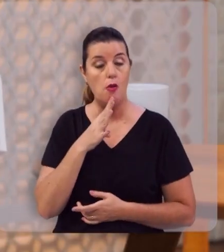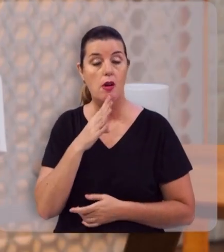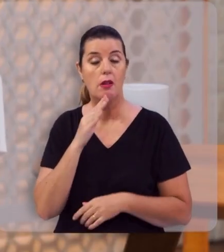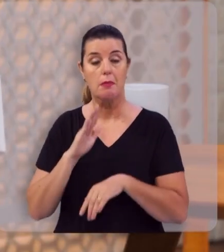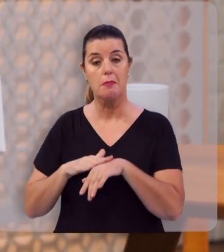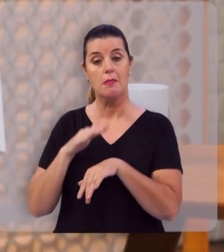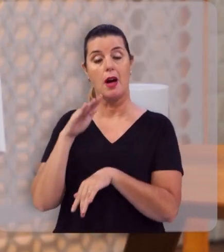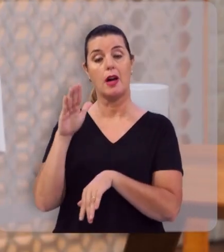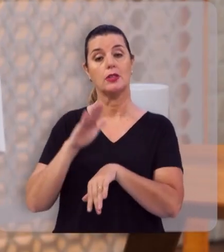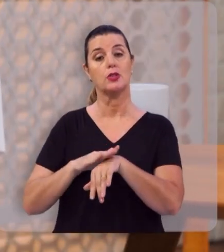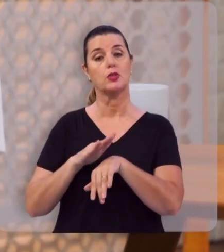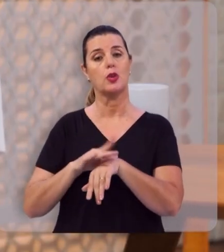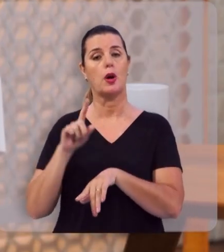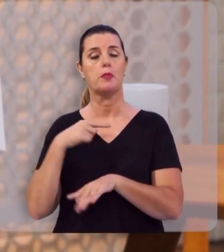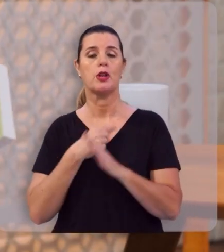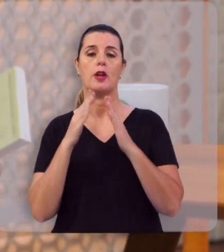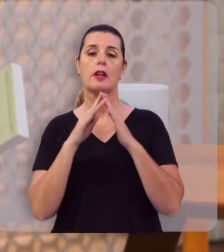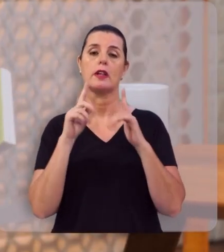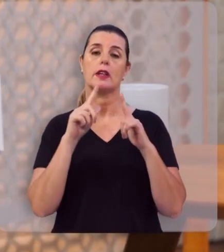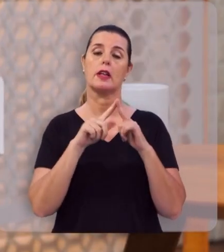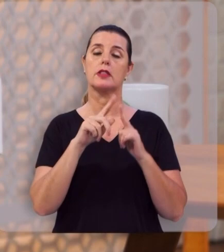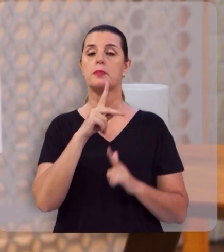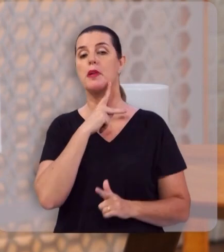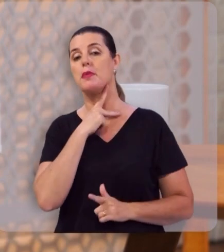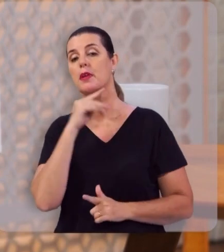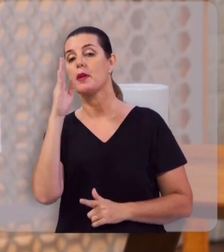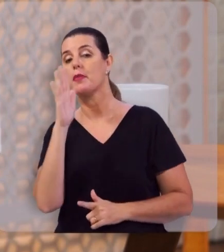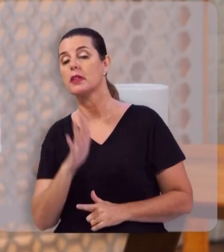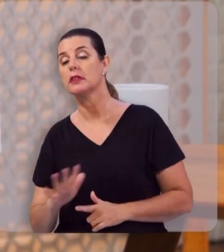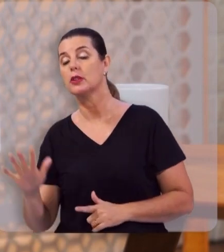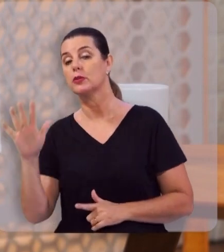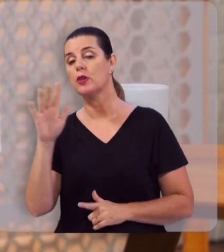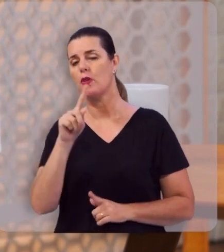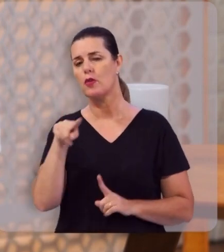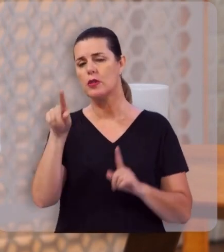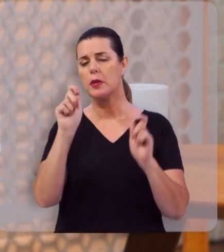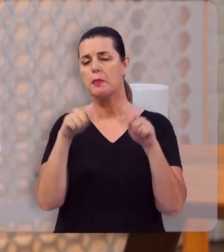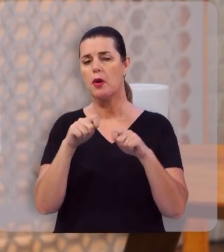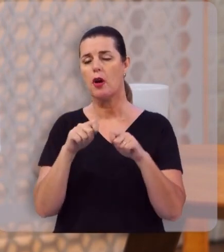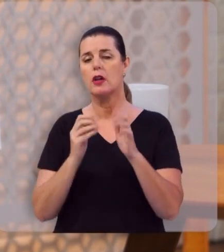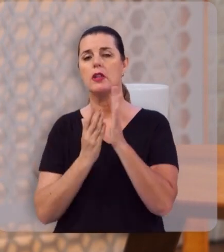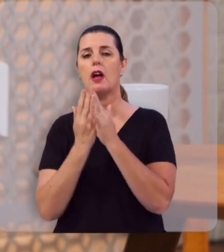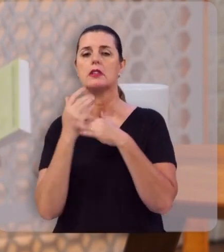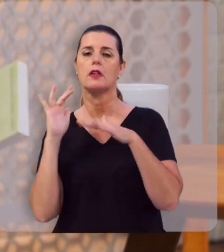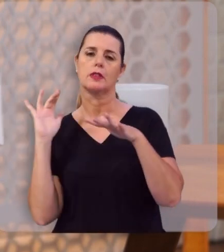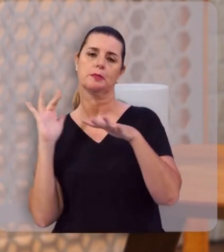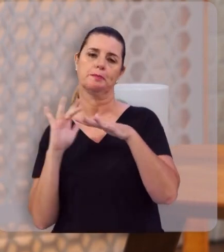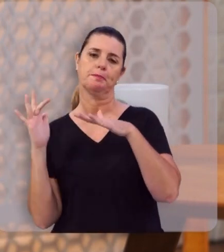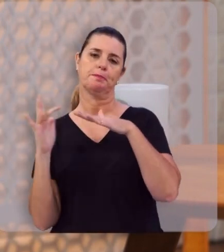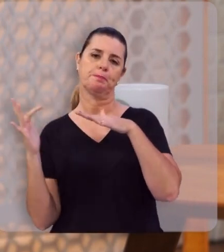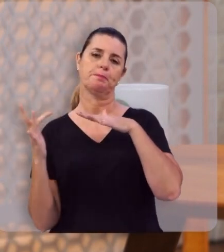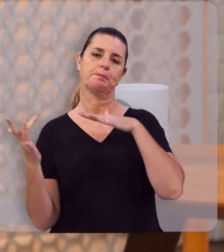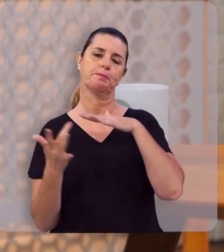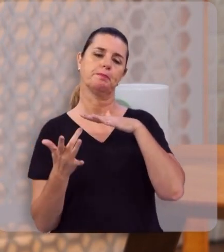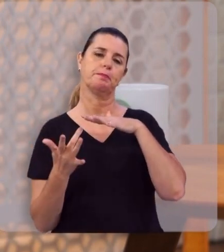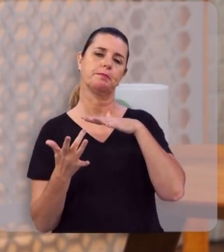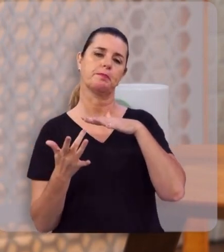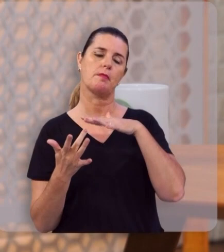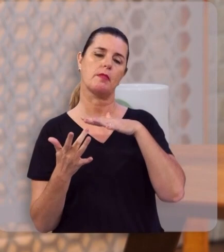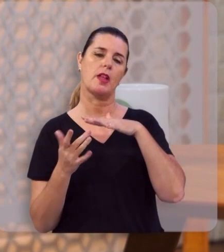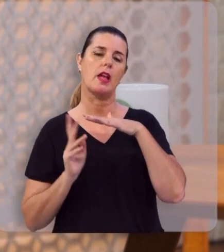conhecer um pouquinho mais a respeito da nossa igreja, a Igreja Presbiteriana do Brasil, você pode fazer por meio das nossas mídias